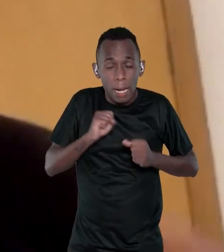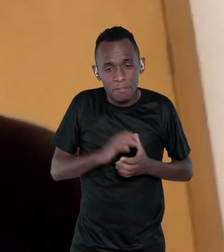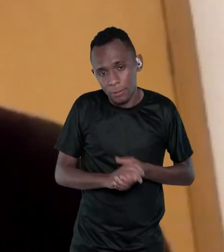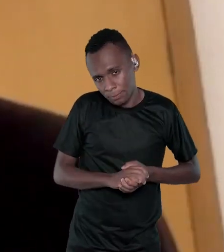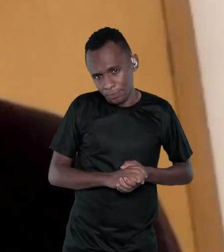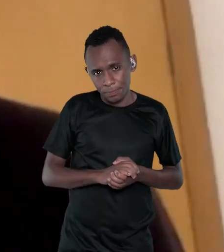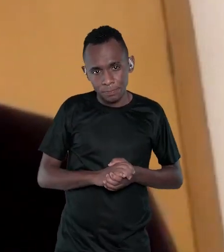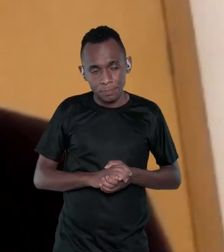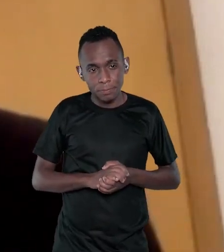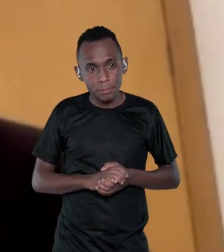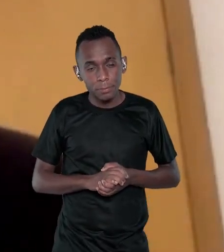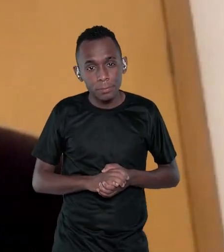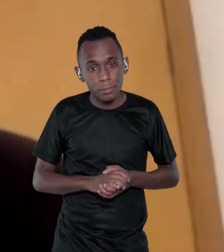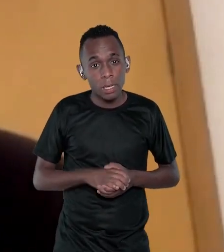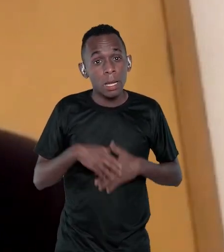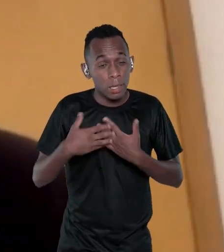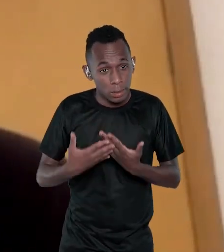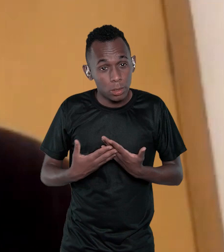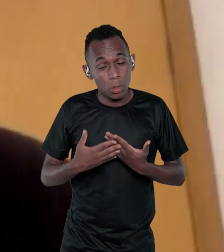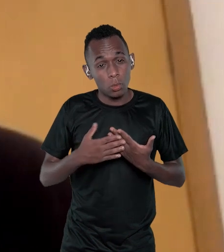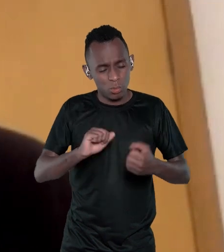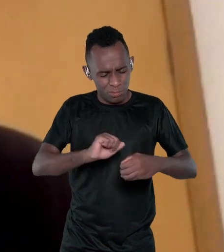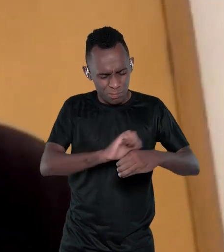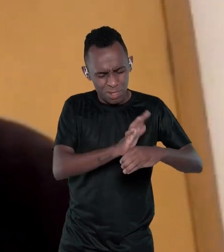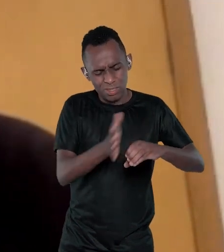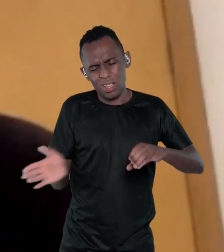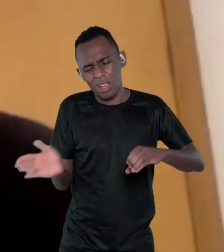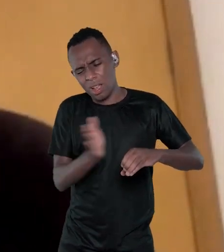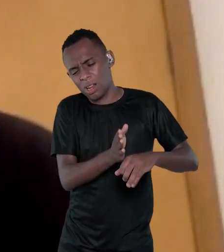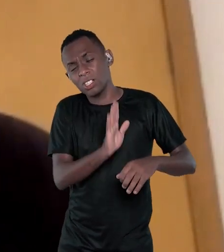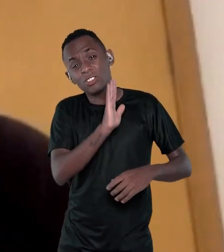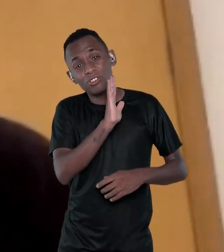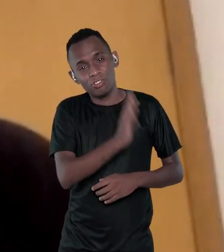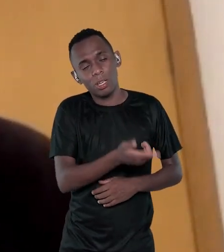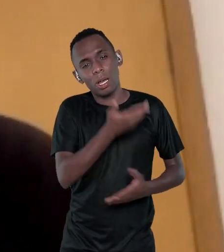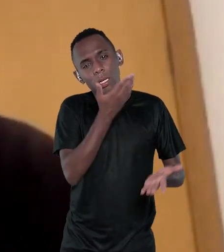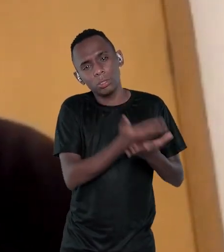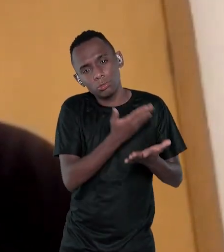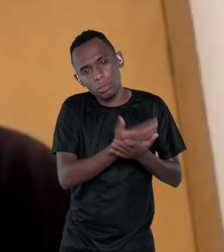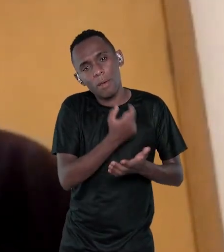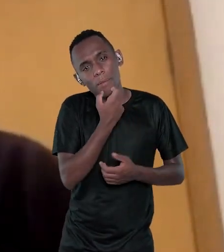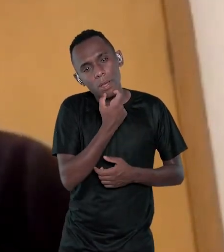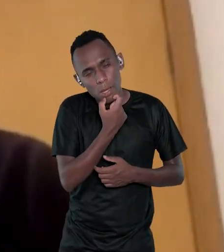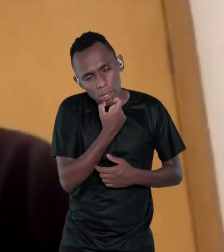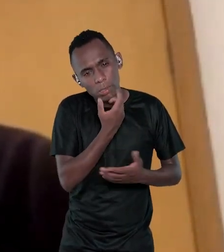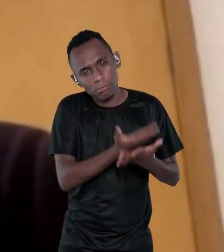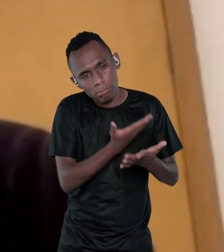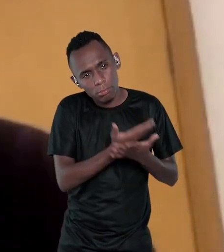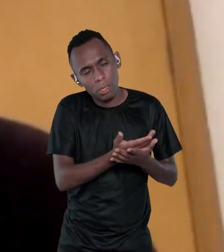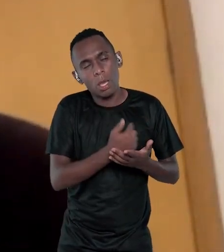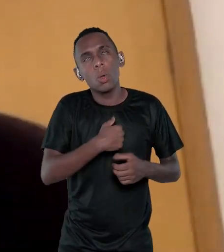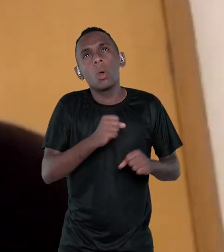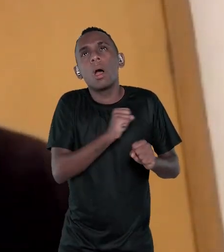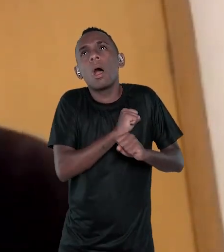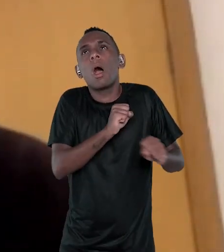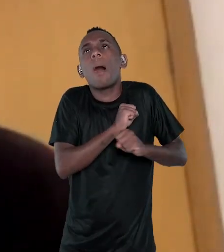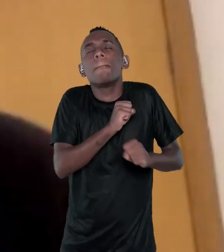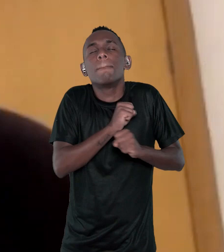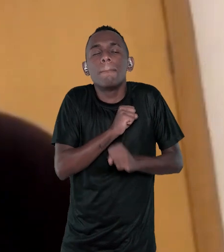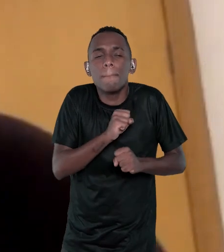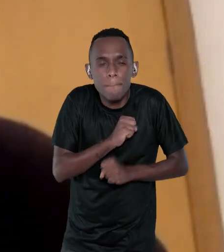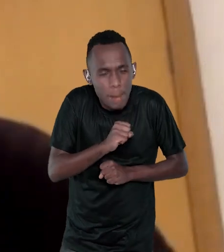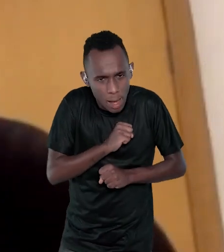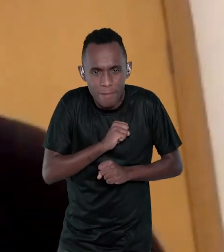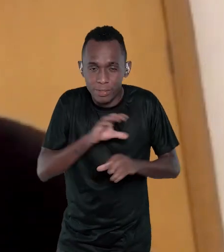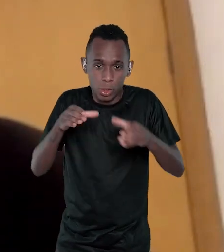Fields Forever. E desde lá de Montes Claros eu já estudava inglês e